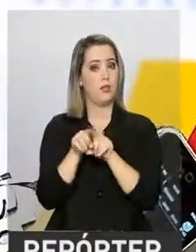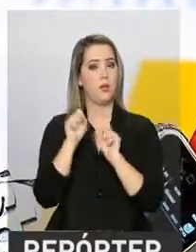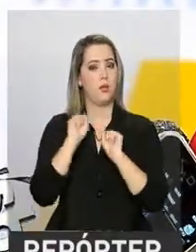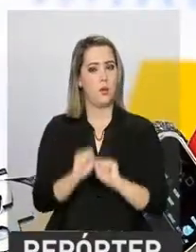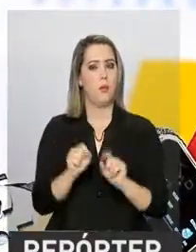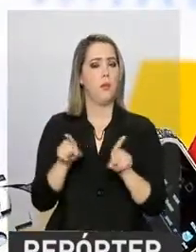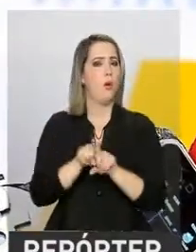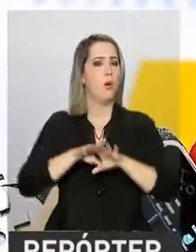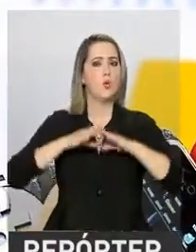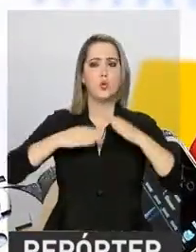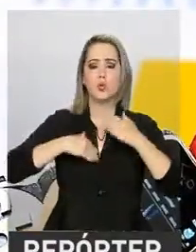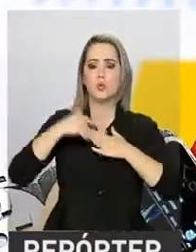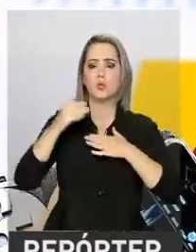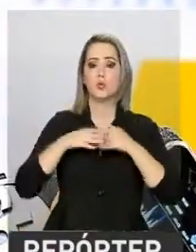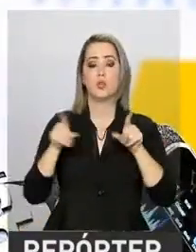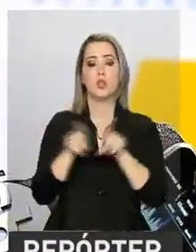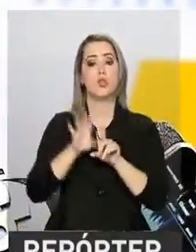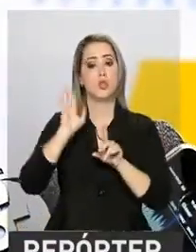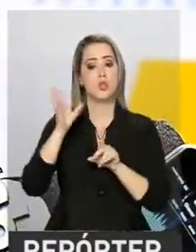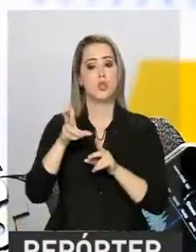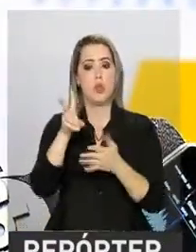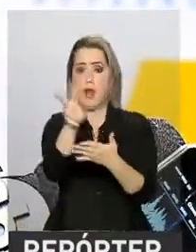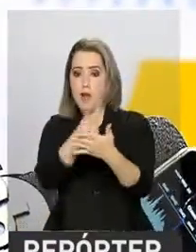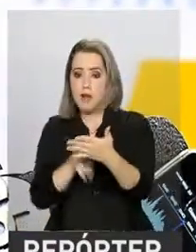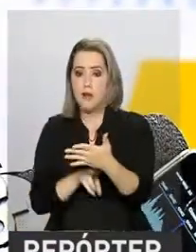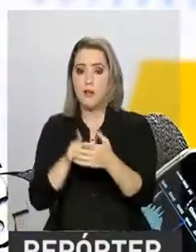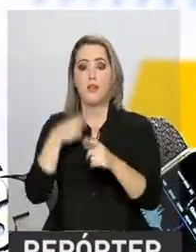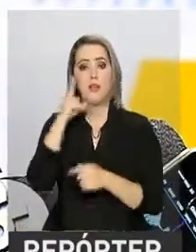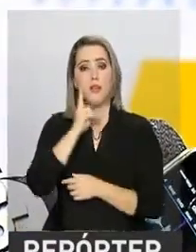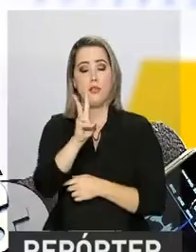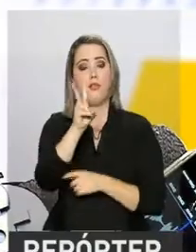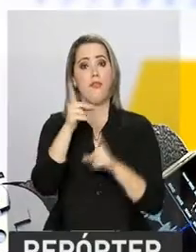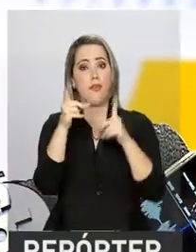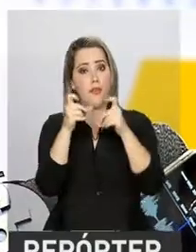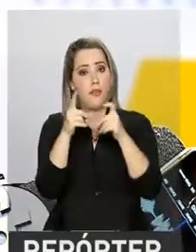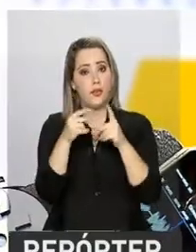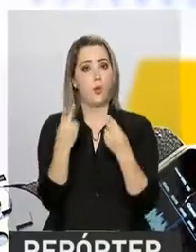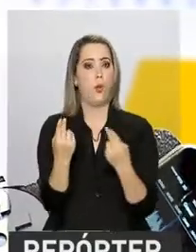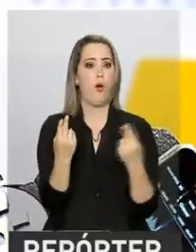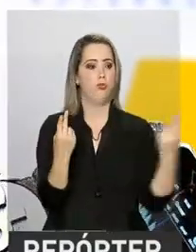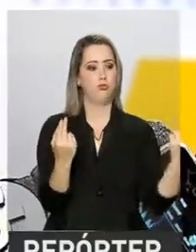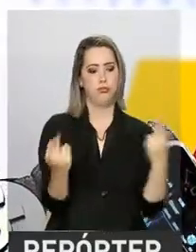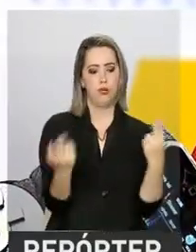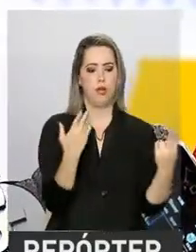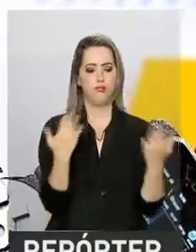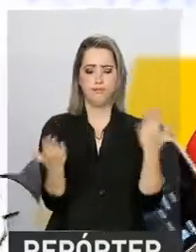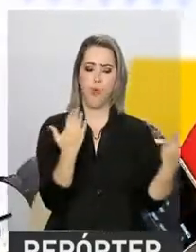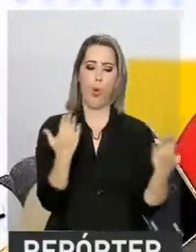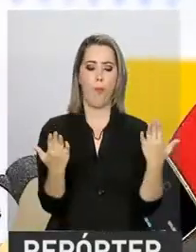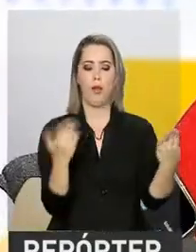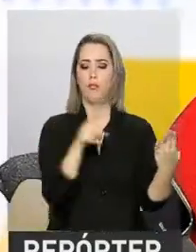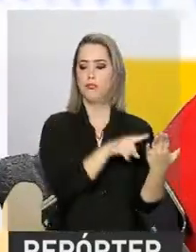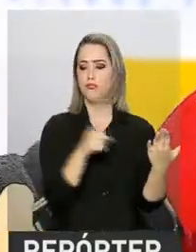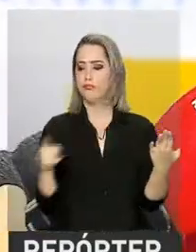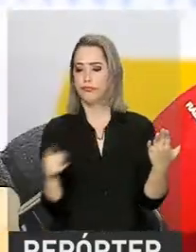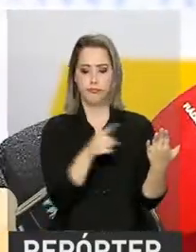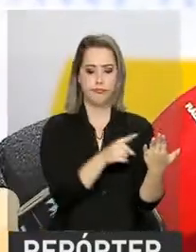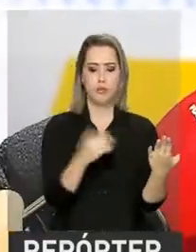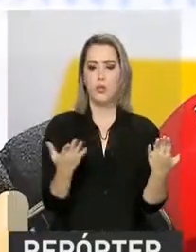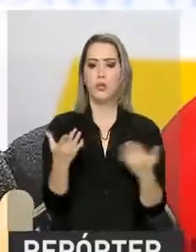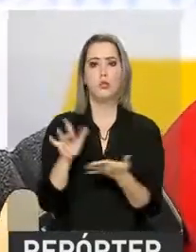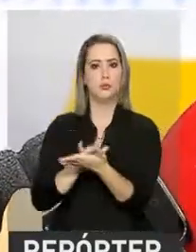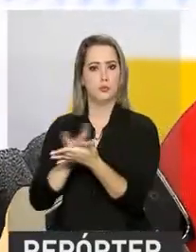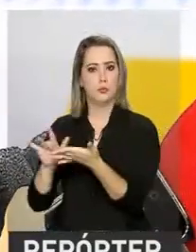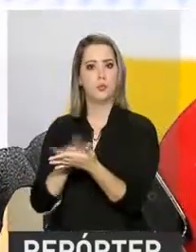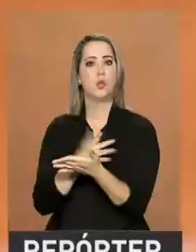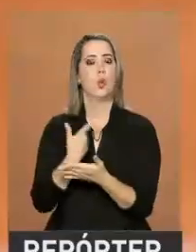no modo avião estiver basta ele é automaticamente e busca que lhe dado seu tanto da fotografia quanto dos dados que você tem